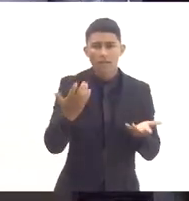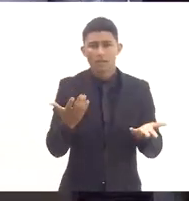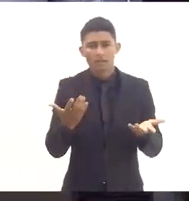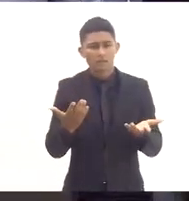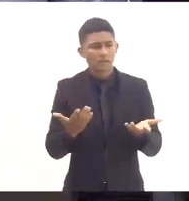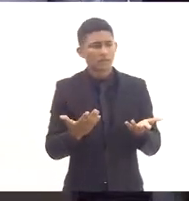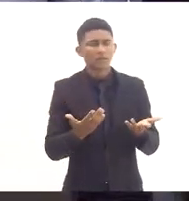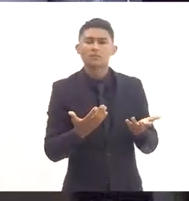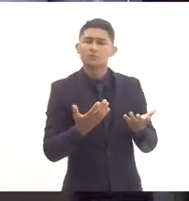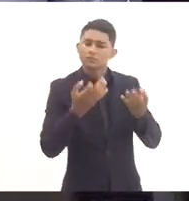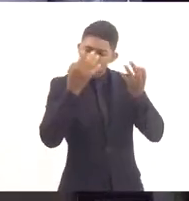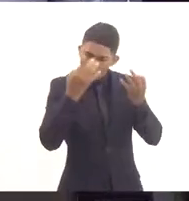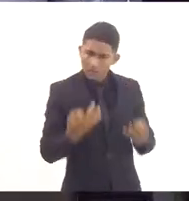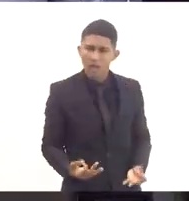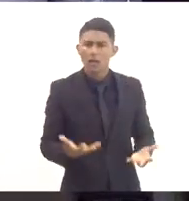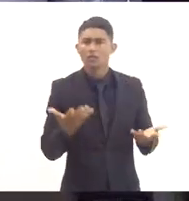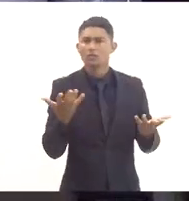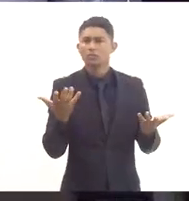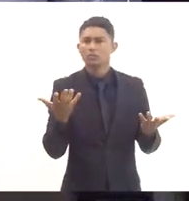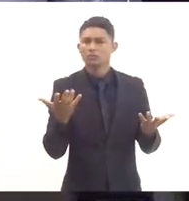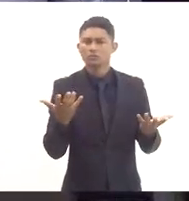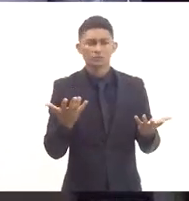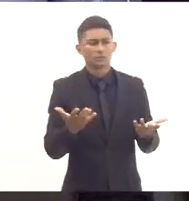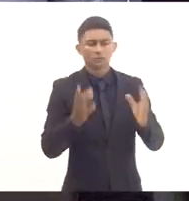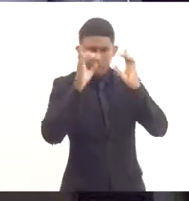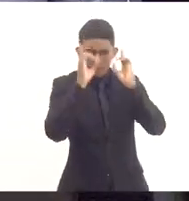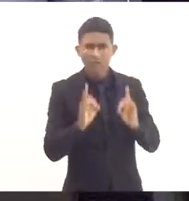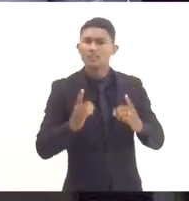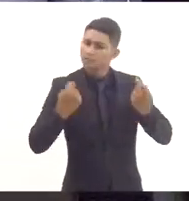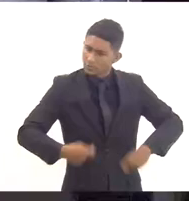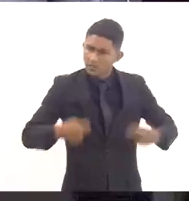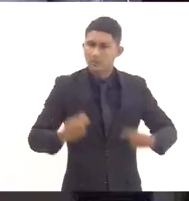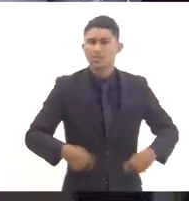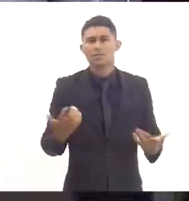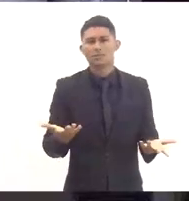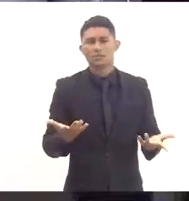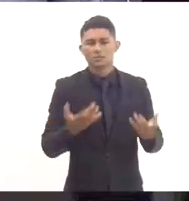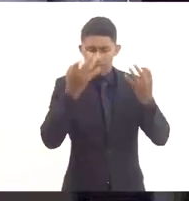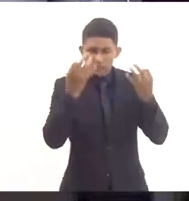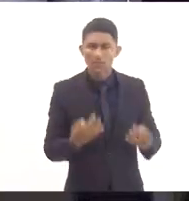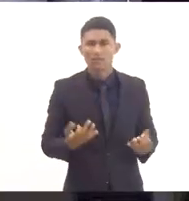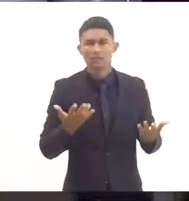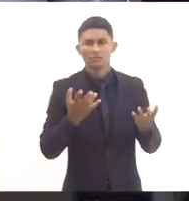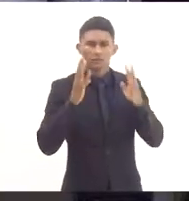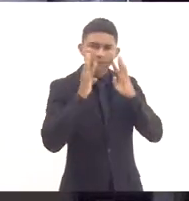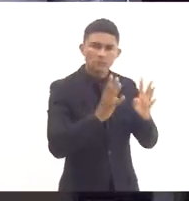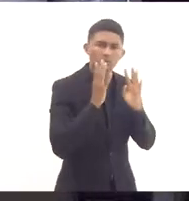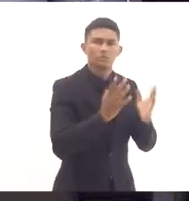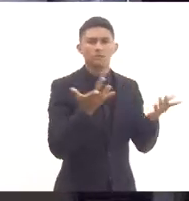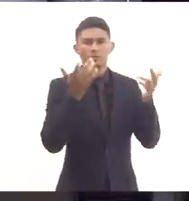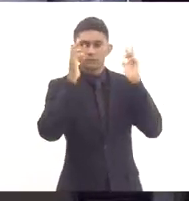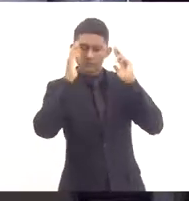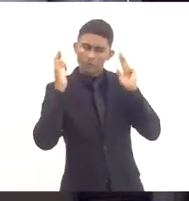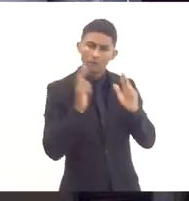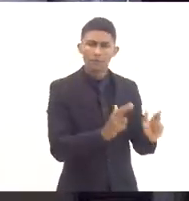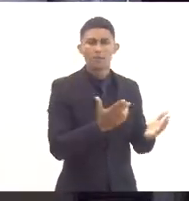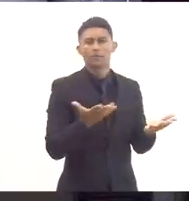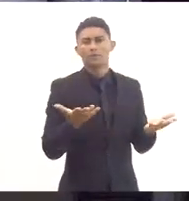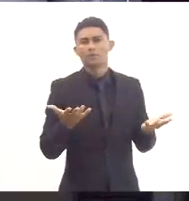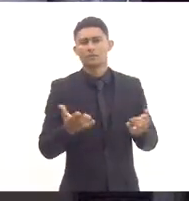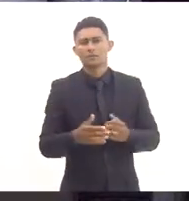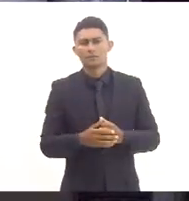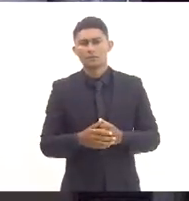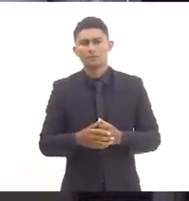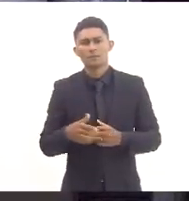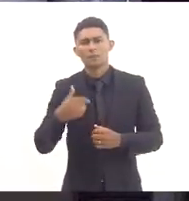dignidade é o que deficiente precisa Hoje ele precisa de dignidade de respeito Não